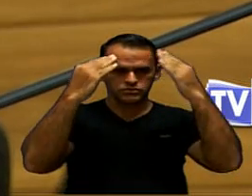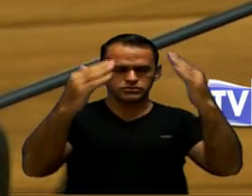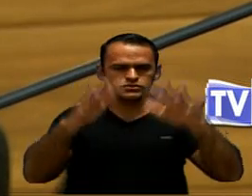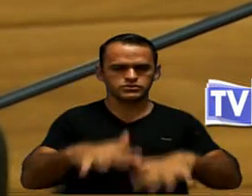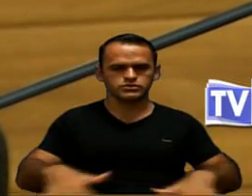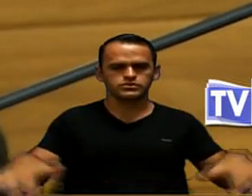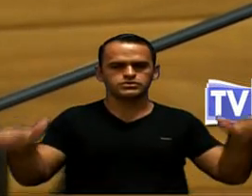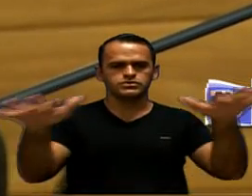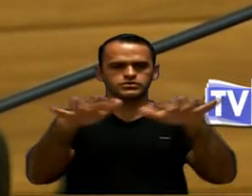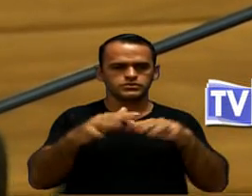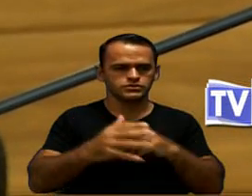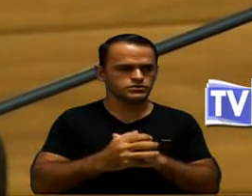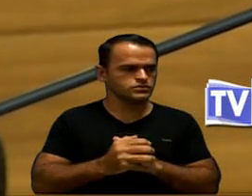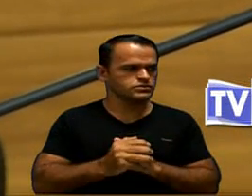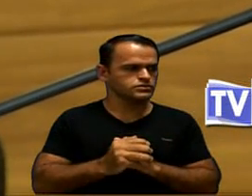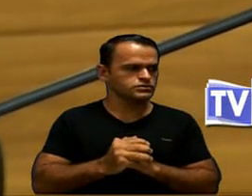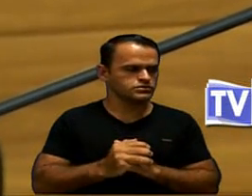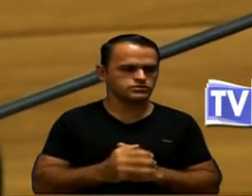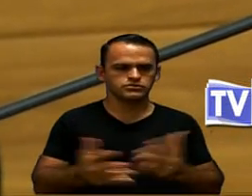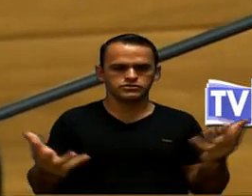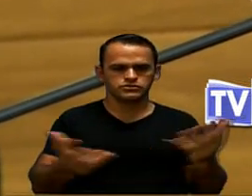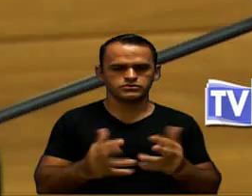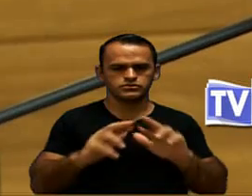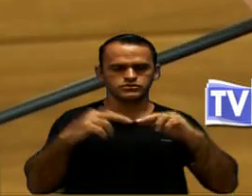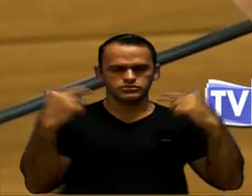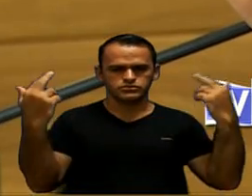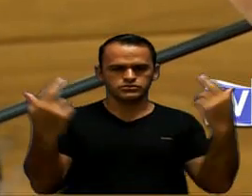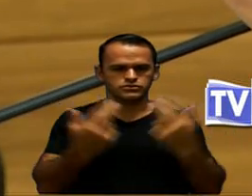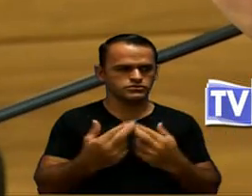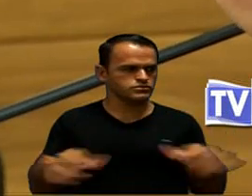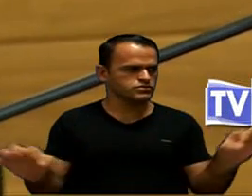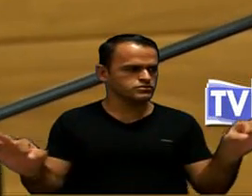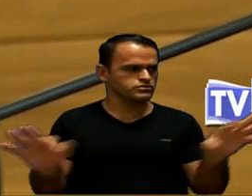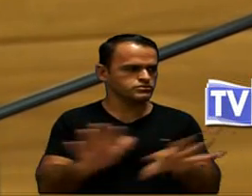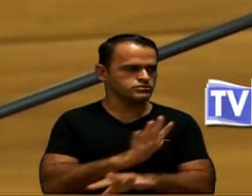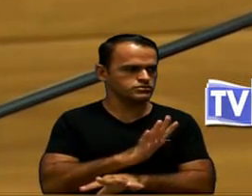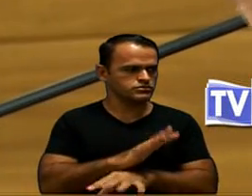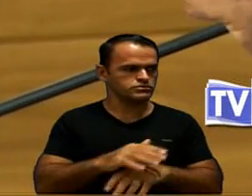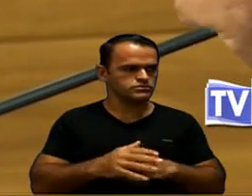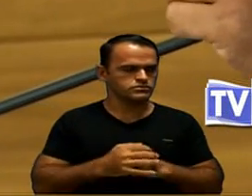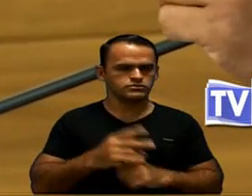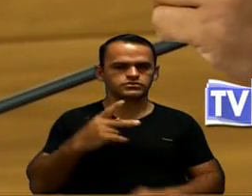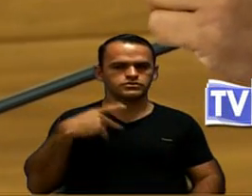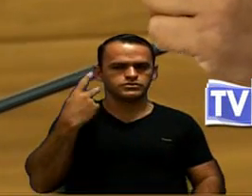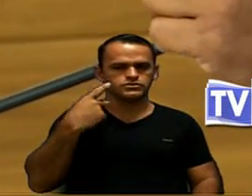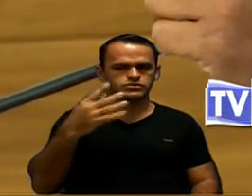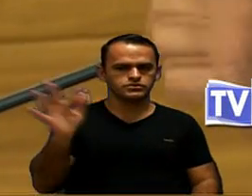vereadores. Declaro encerrado a sessão. Vereador França?